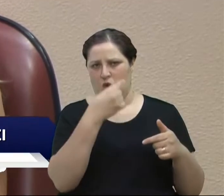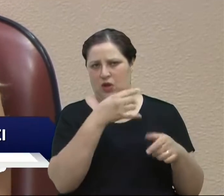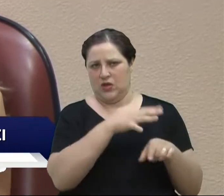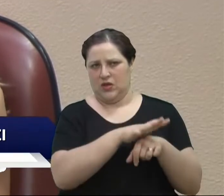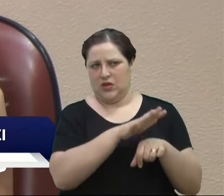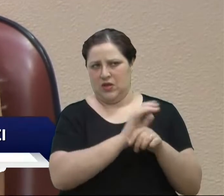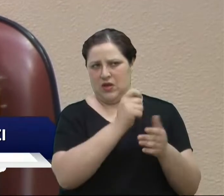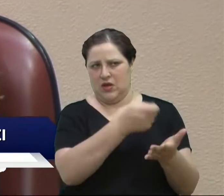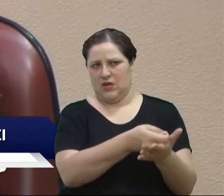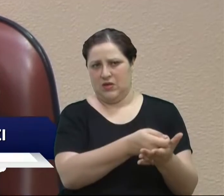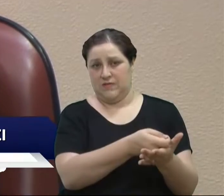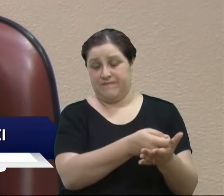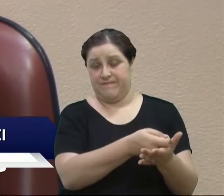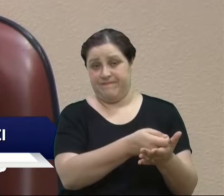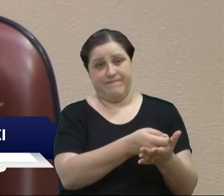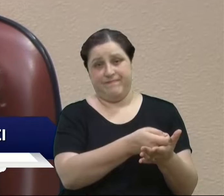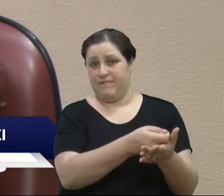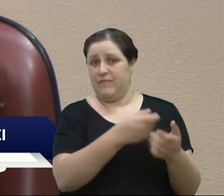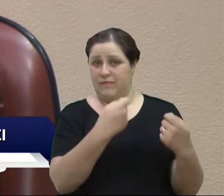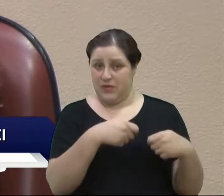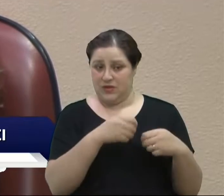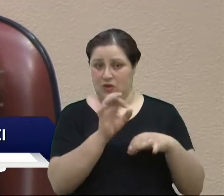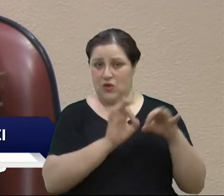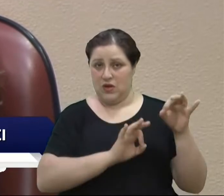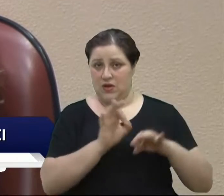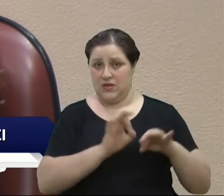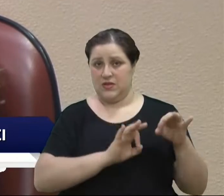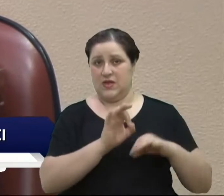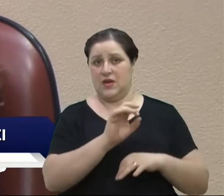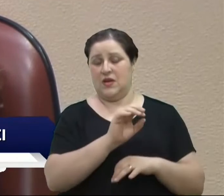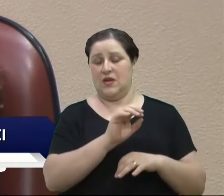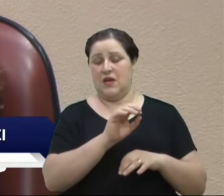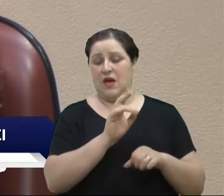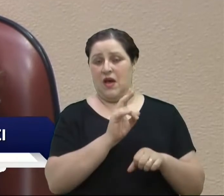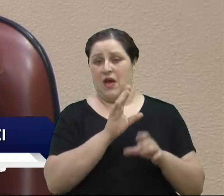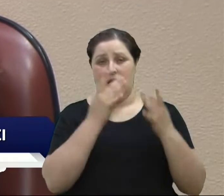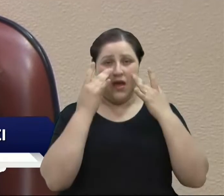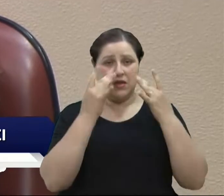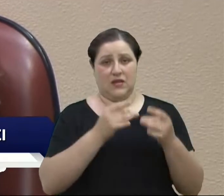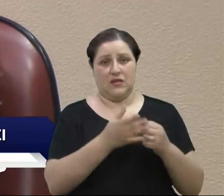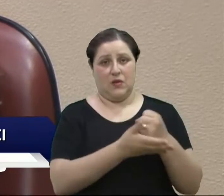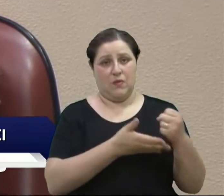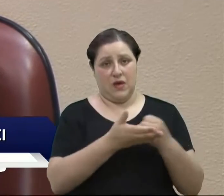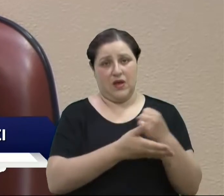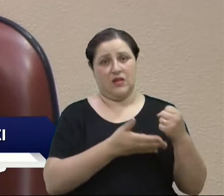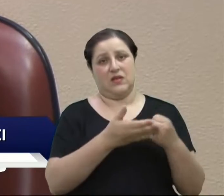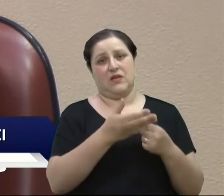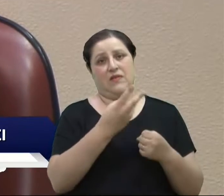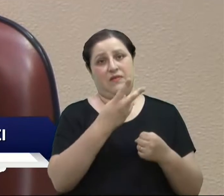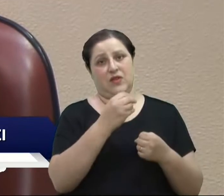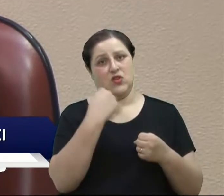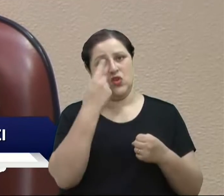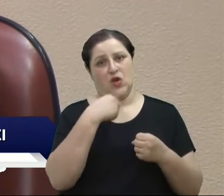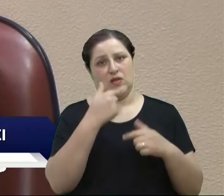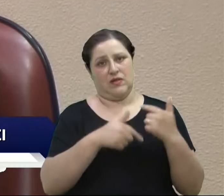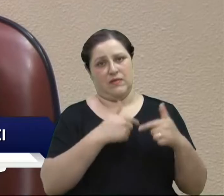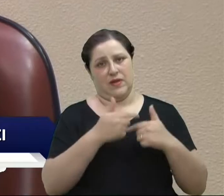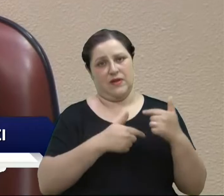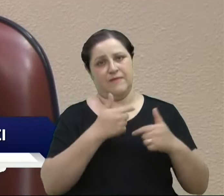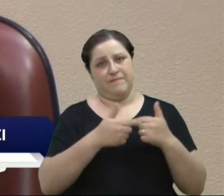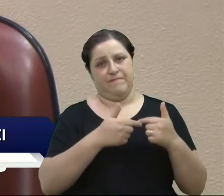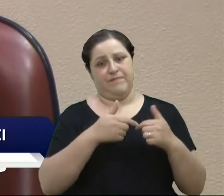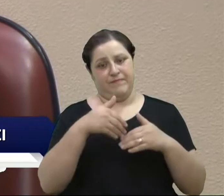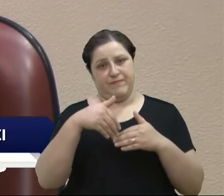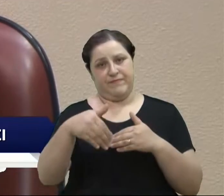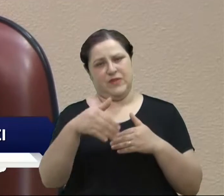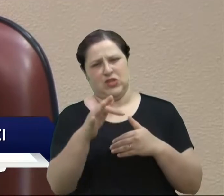possa organizar a nossa atenção básica. Então, já está tudo organizado. Entre janeiro e fevereiro já sai esse concurso para médicos de 20